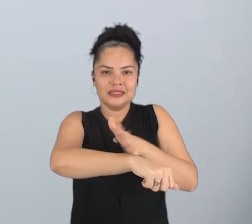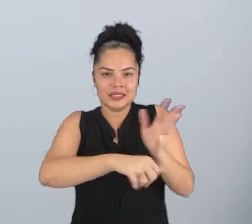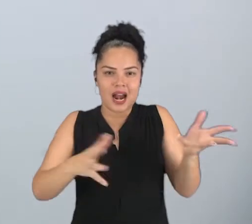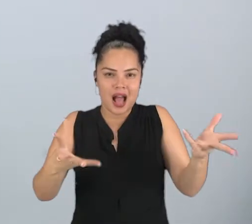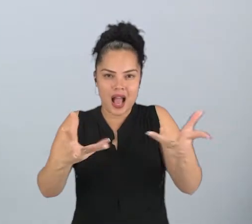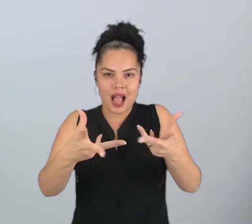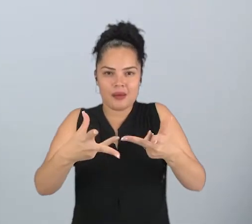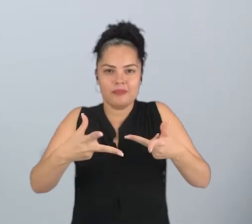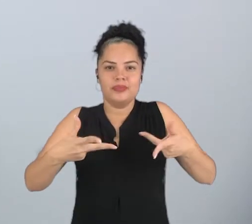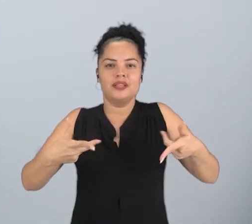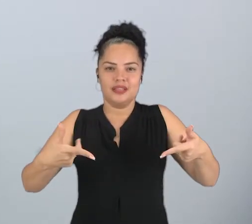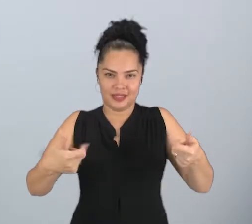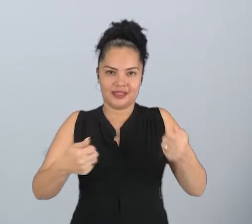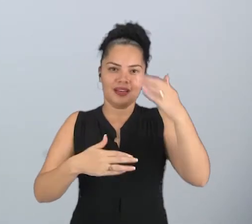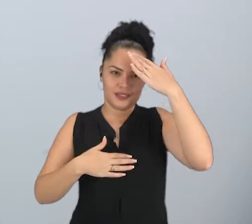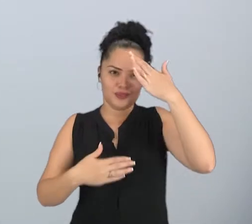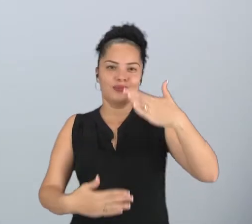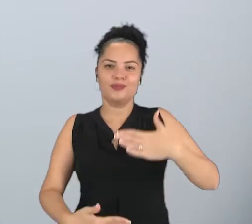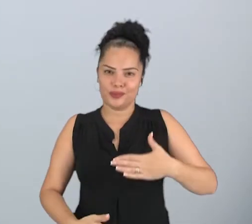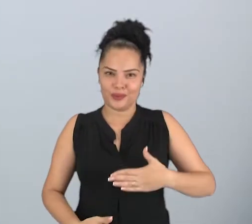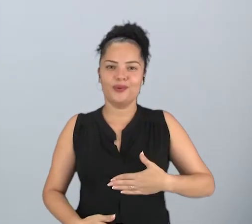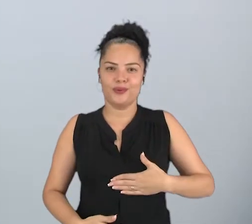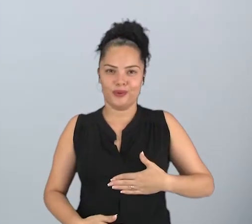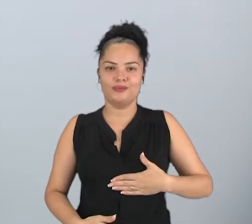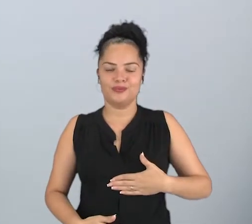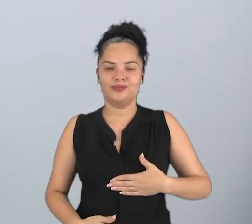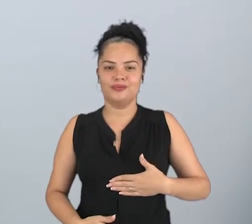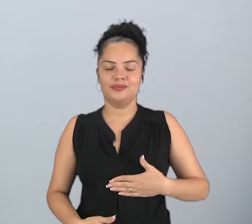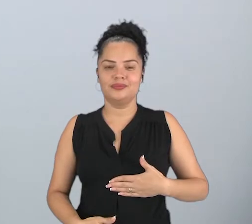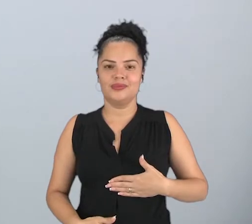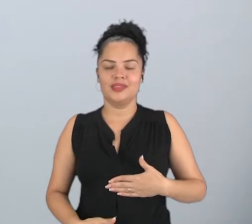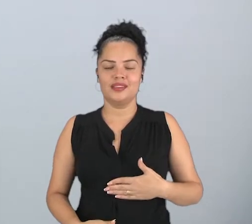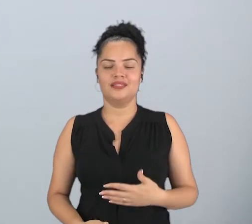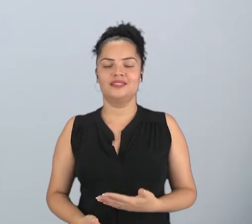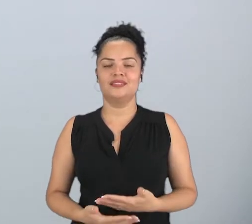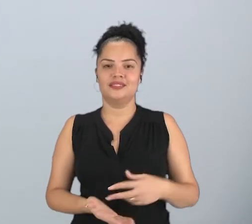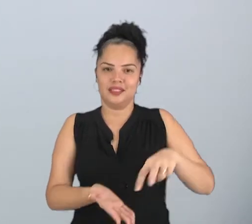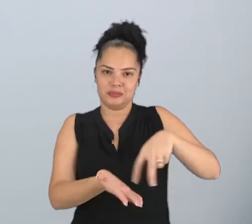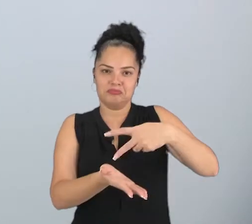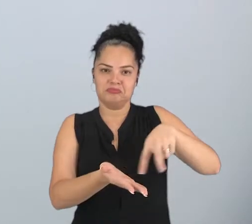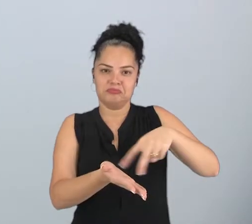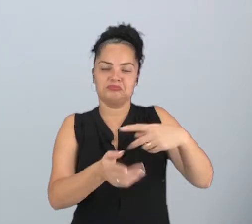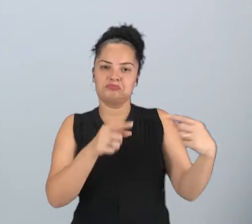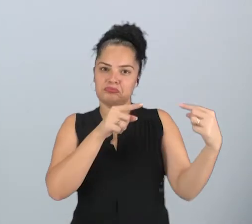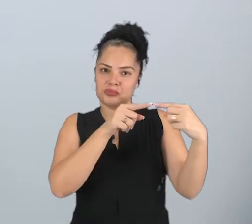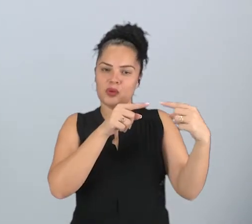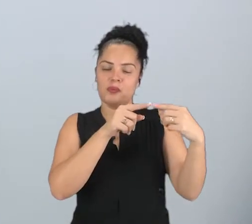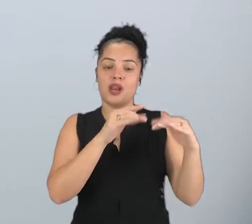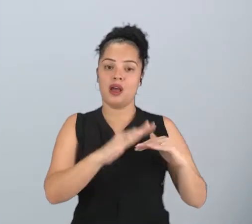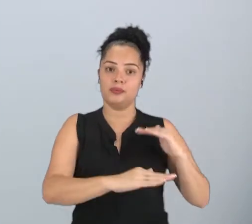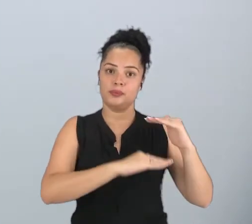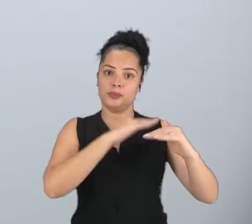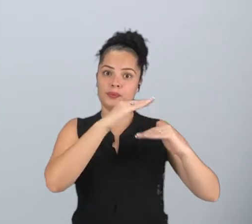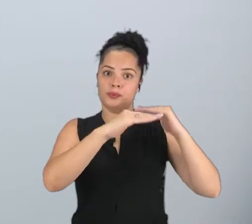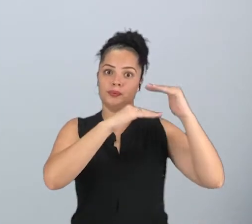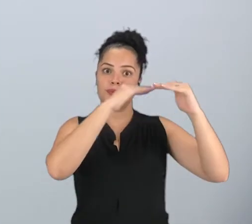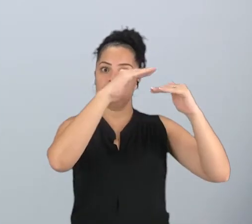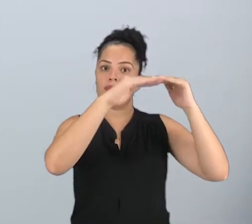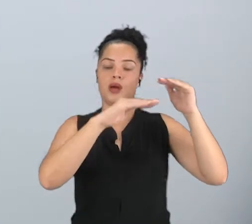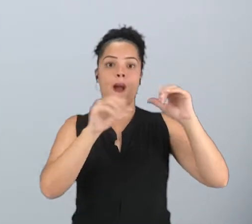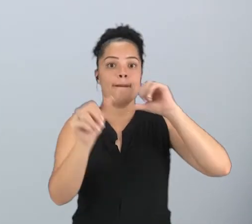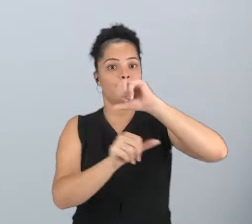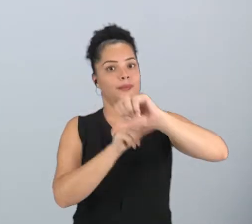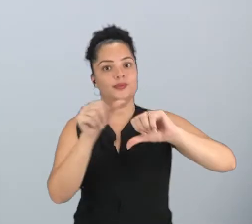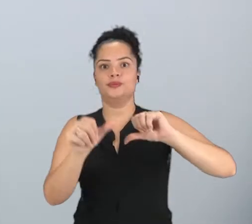toda a destreza do corpo, né? Toda a habilidade para aquela dança. Só que com o tempo, né, não ficou só no balé,